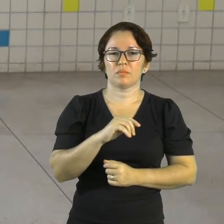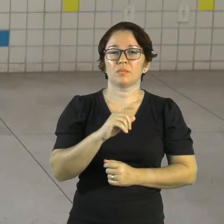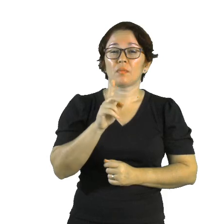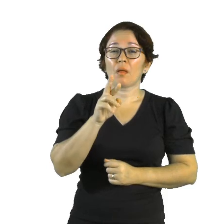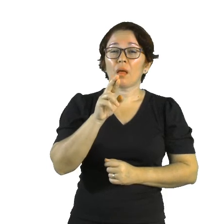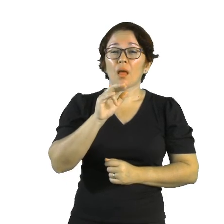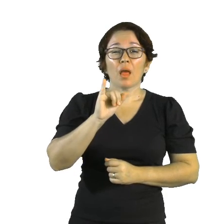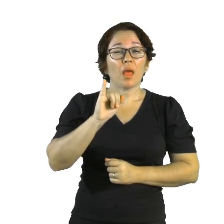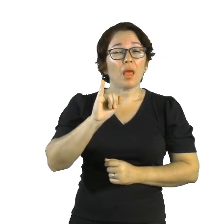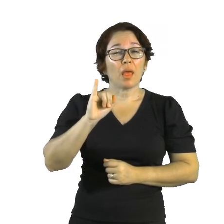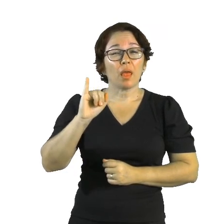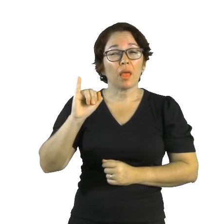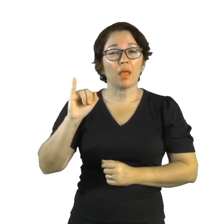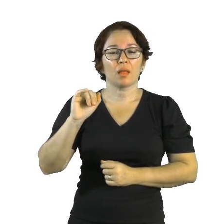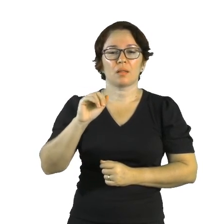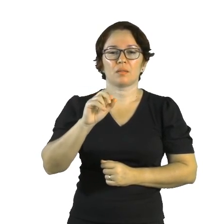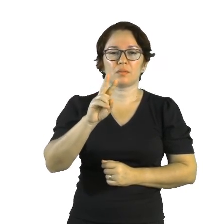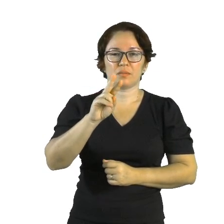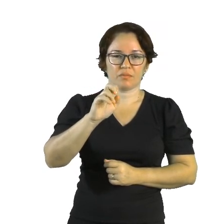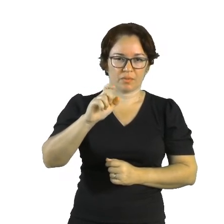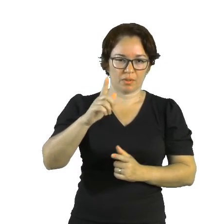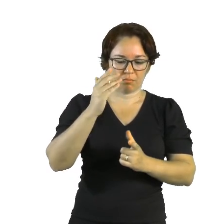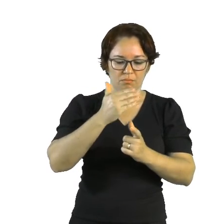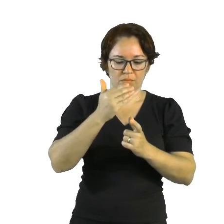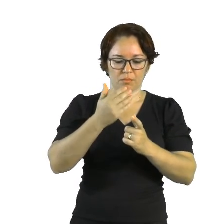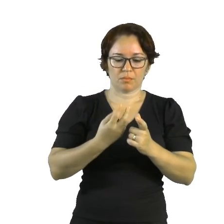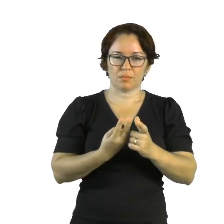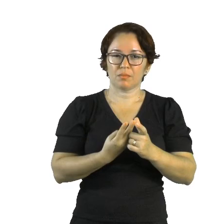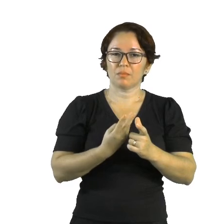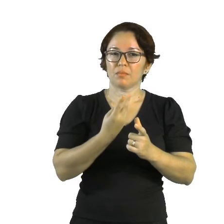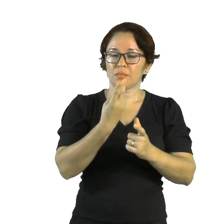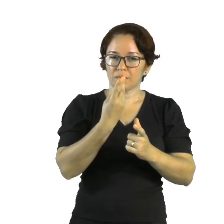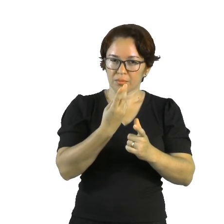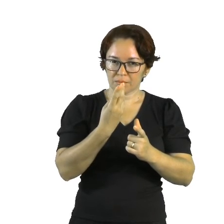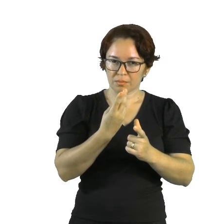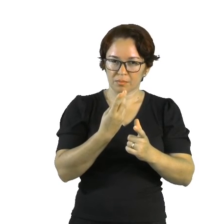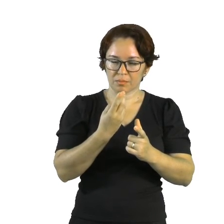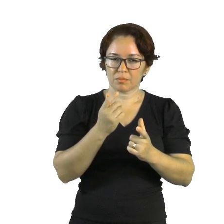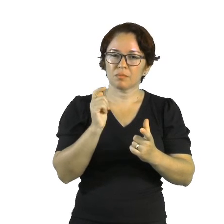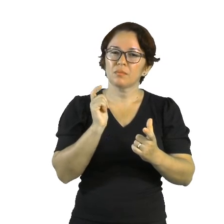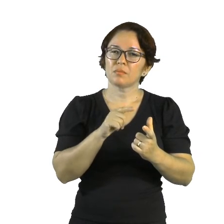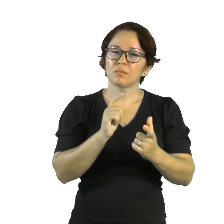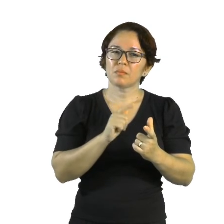Horrível. 3 sílabas. Então, ela é classificada de